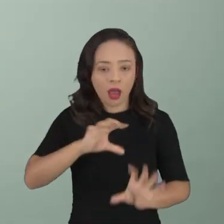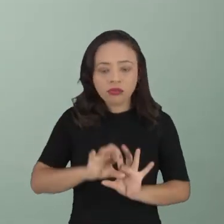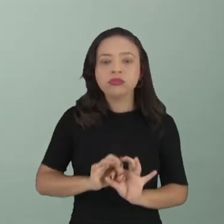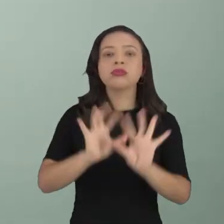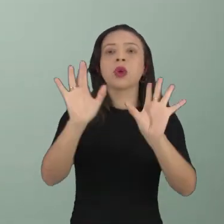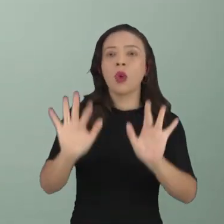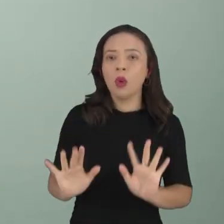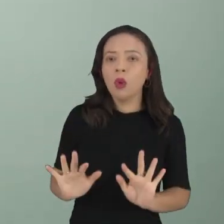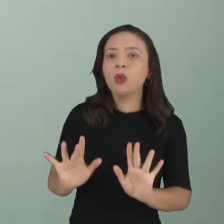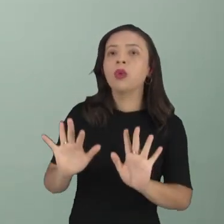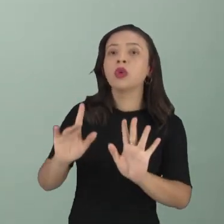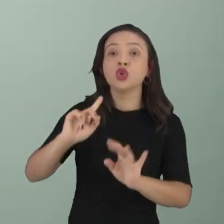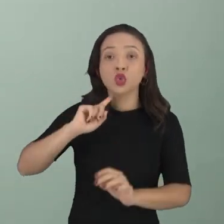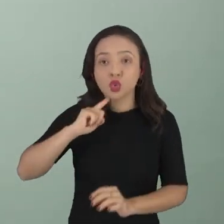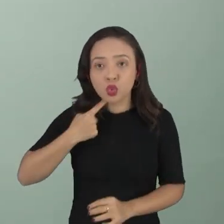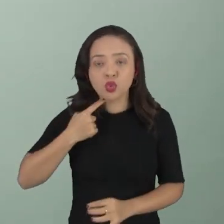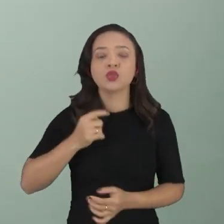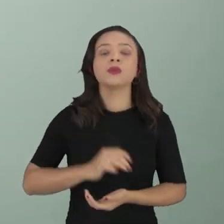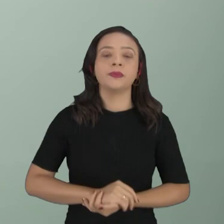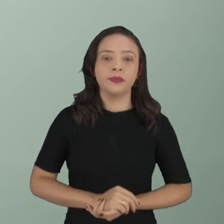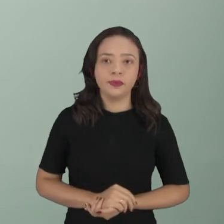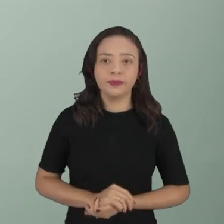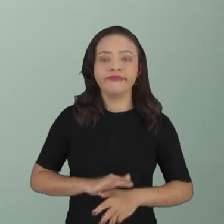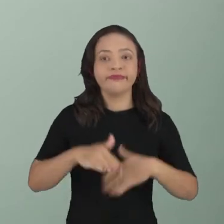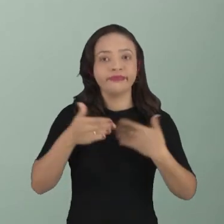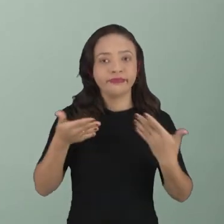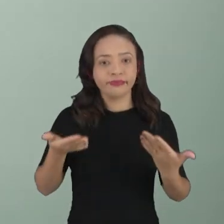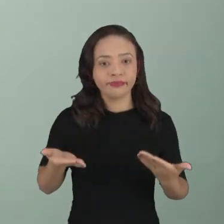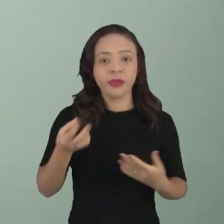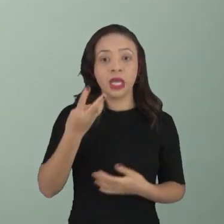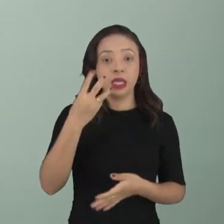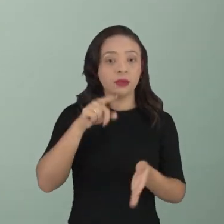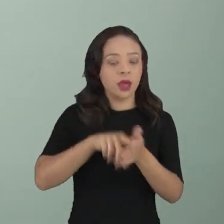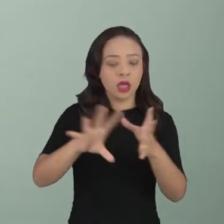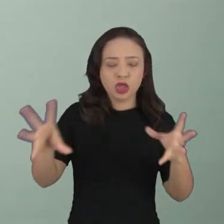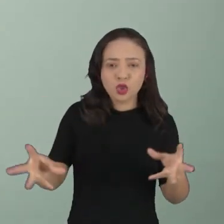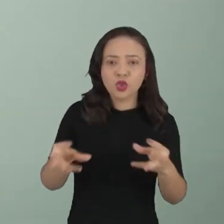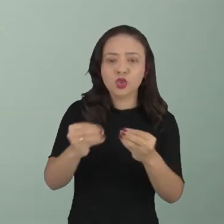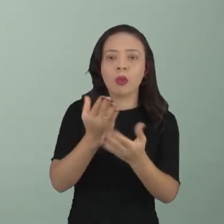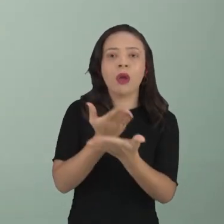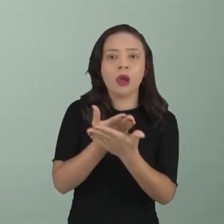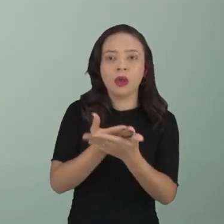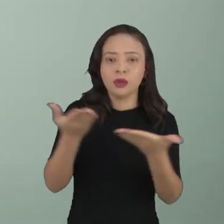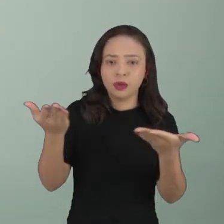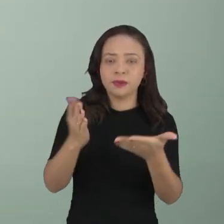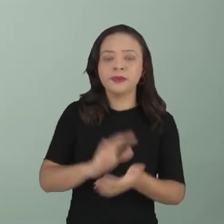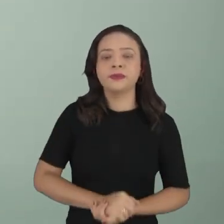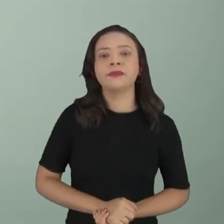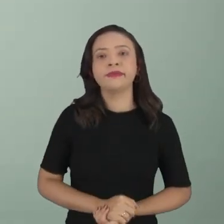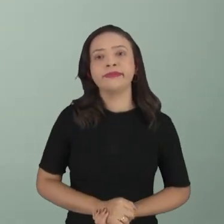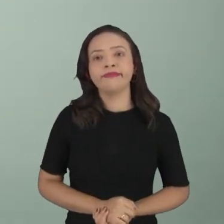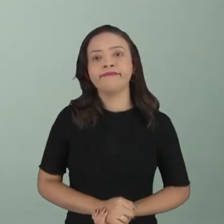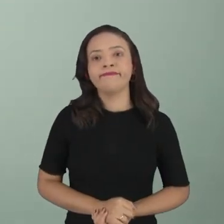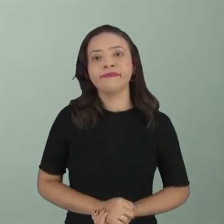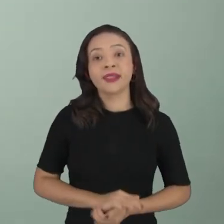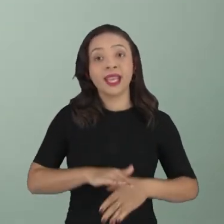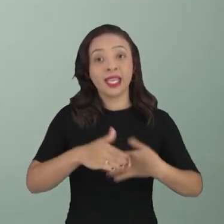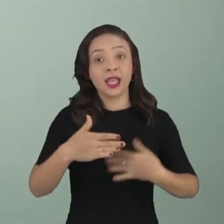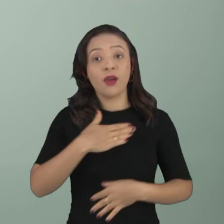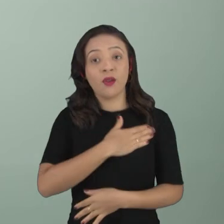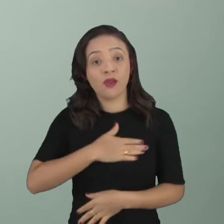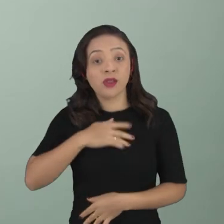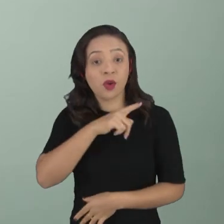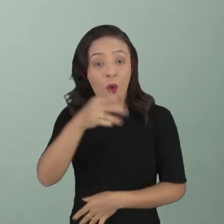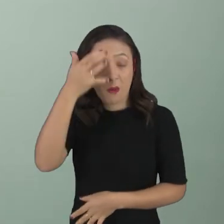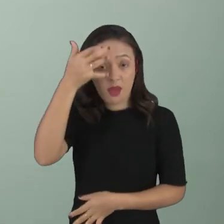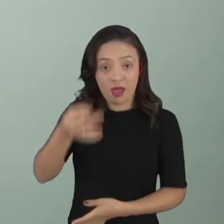efeito estufa e gases poluentes, tá bom? Então, essas 3 questões resumem bastante a nossa aula, tá bom? Espero que vocês tenham